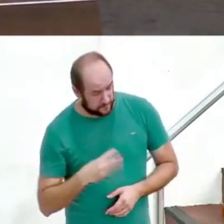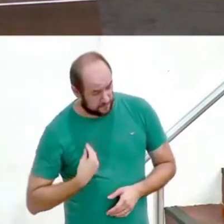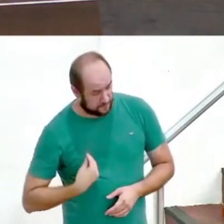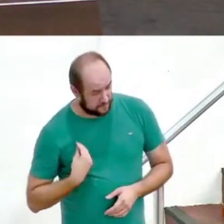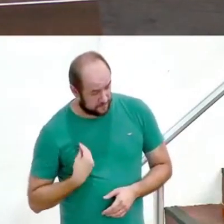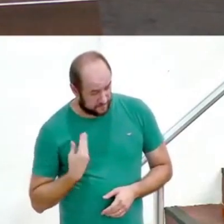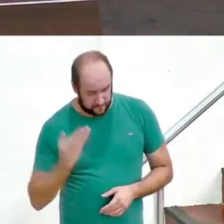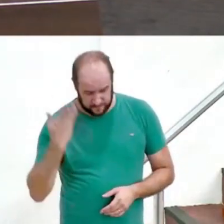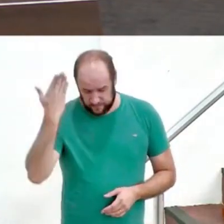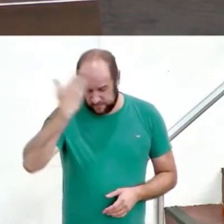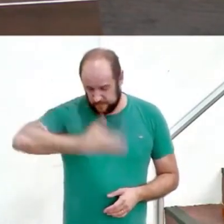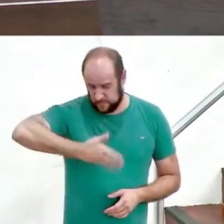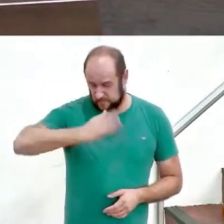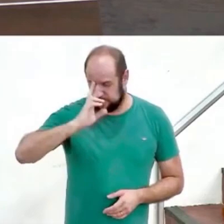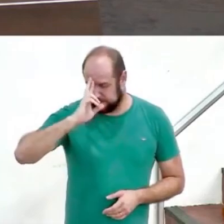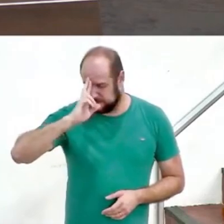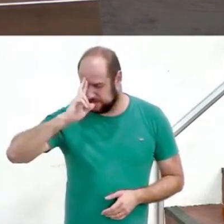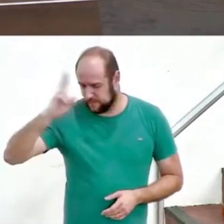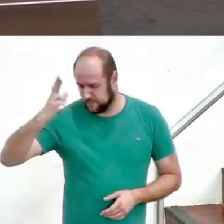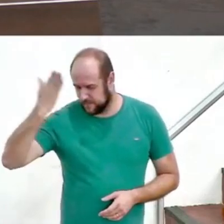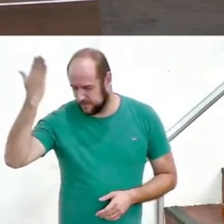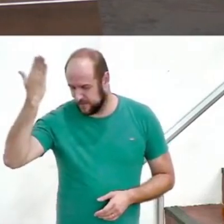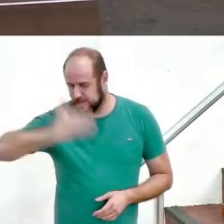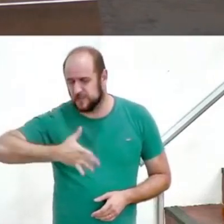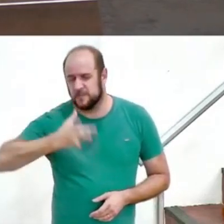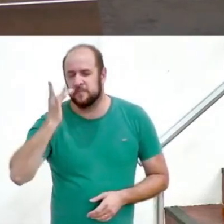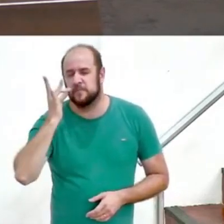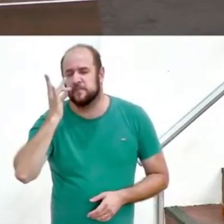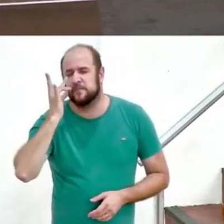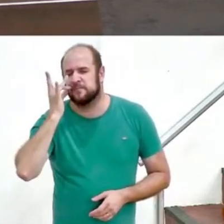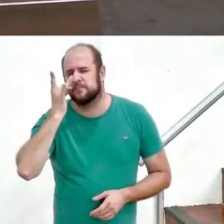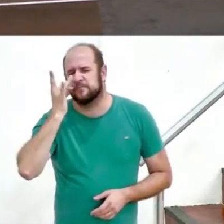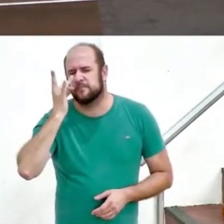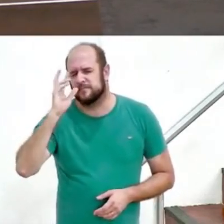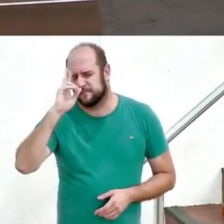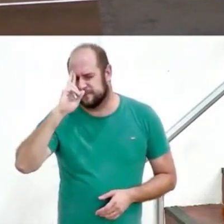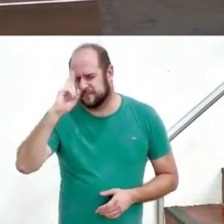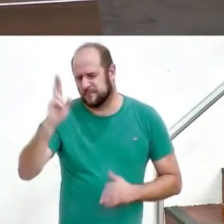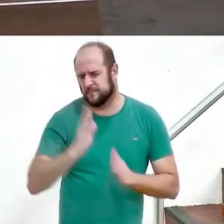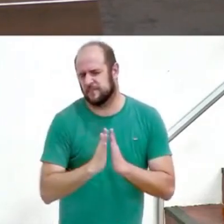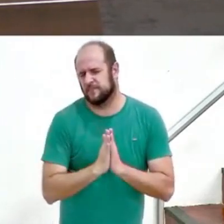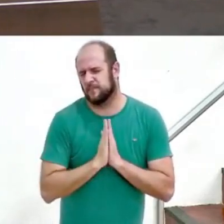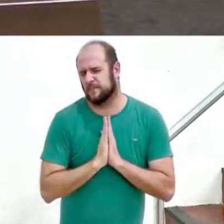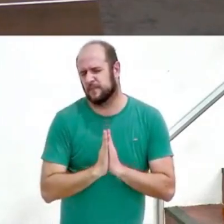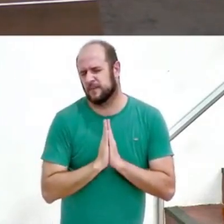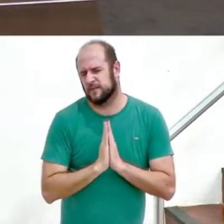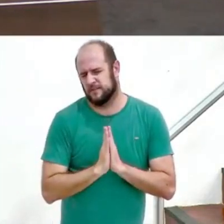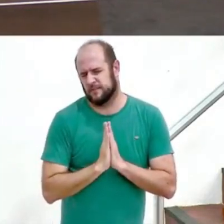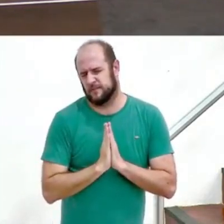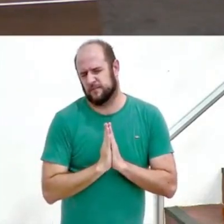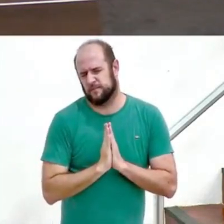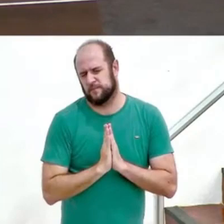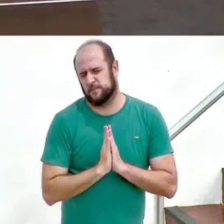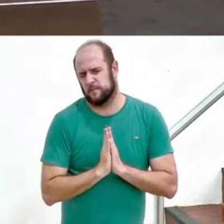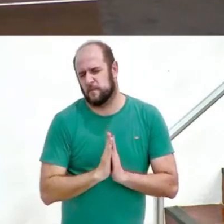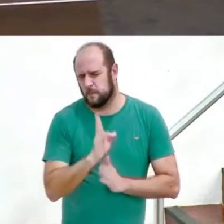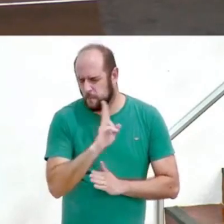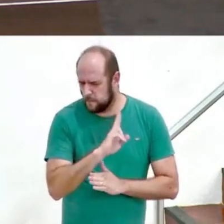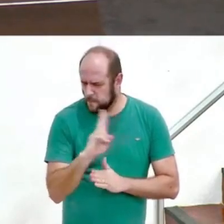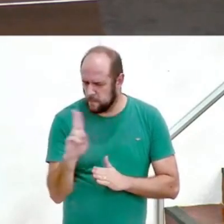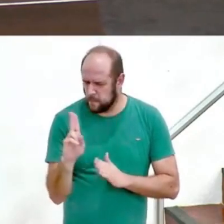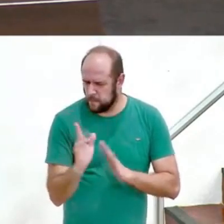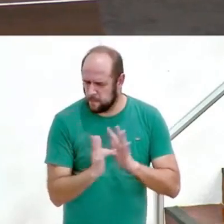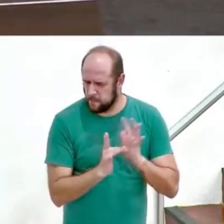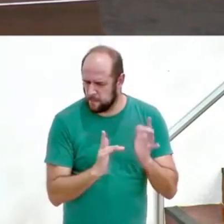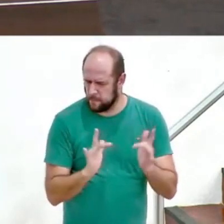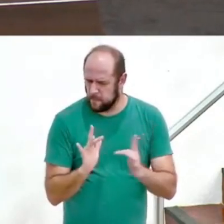Tua face, diante da Tua presença. Essa é a oração e a fazemos no nome